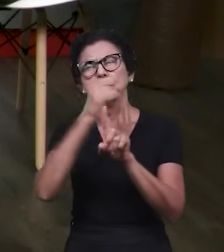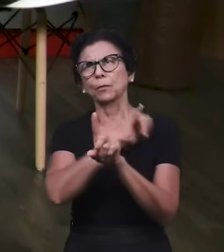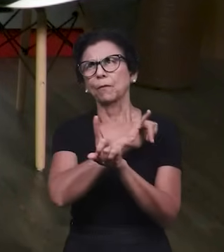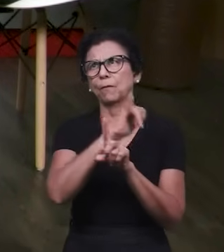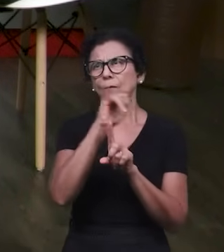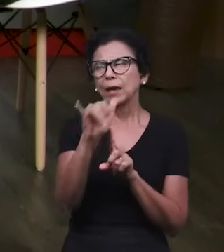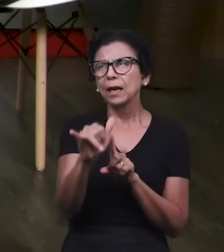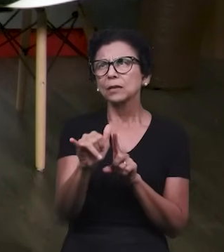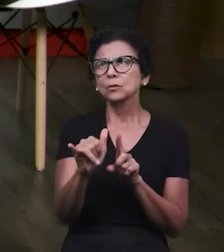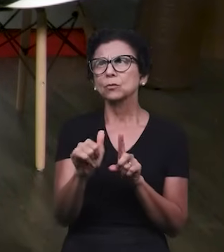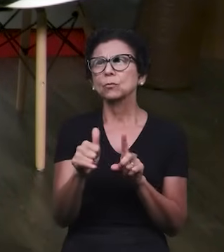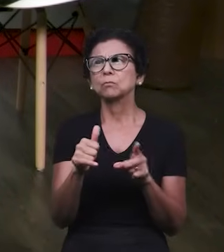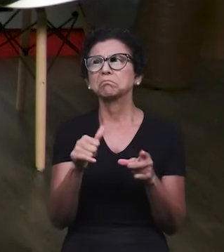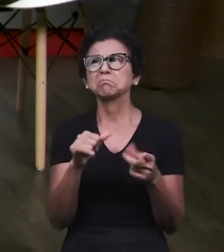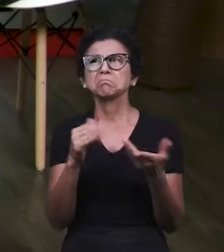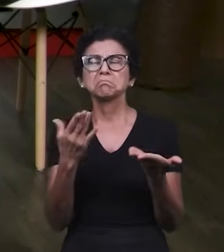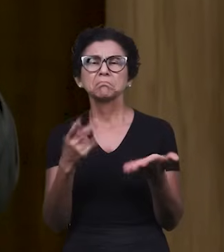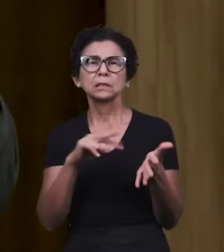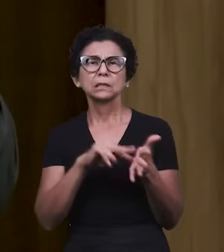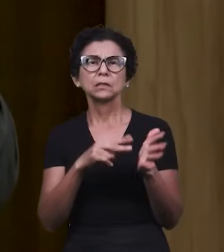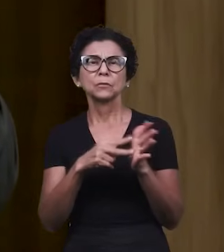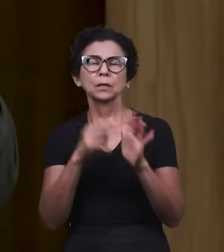podemos dizer, né?